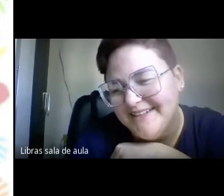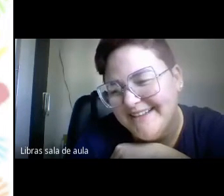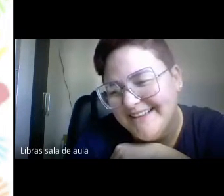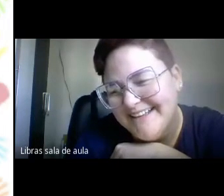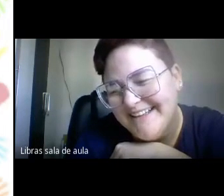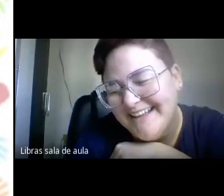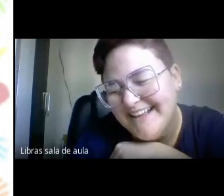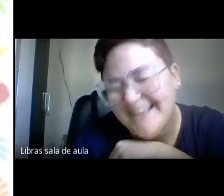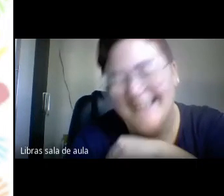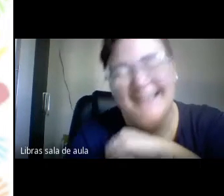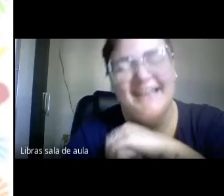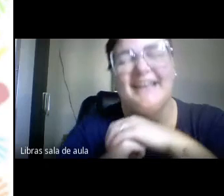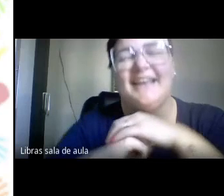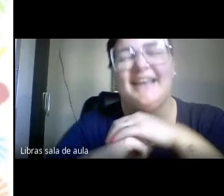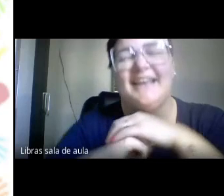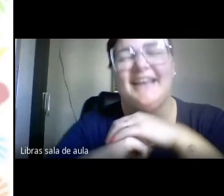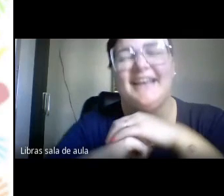envergonhada.